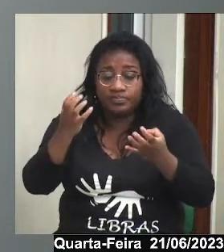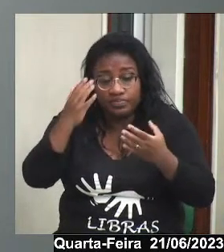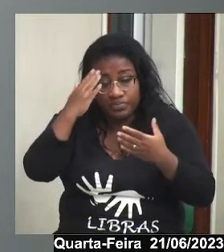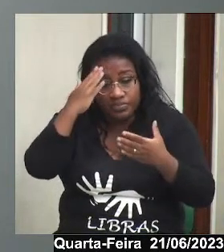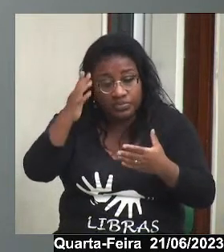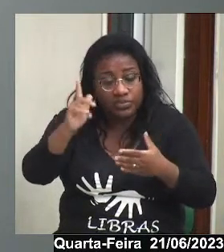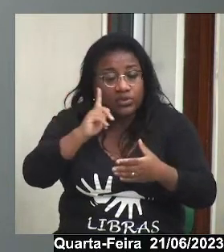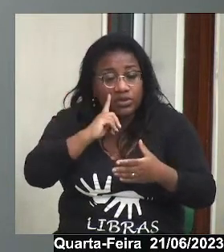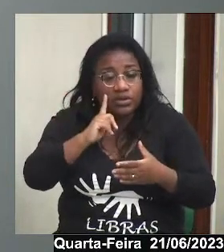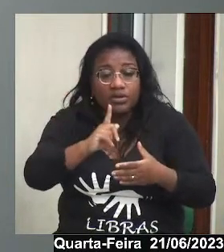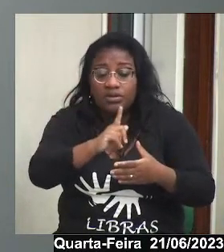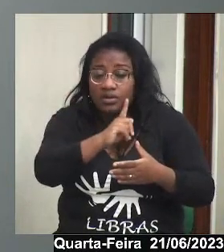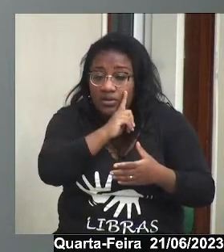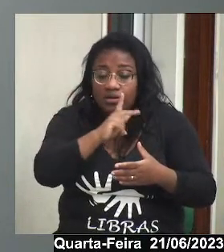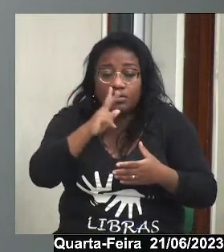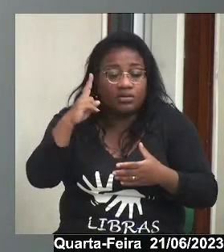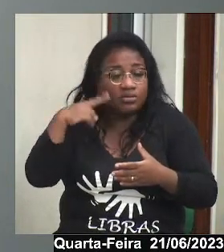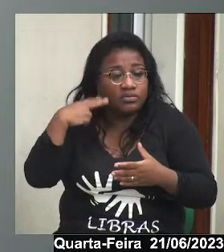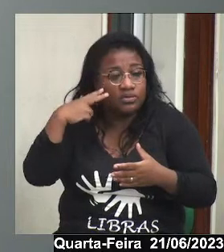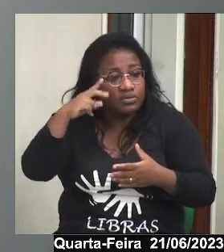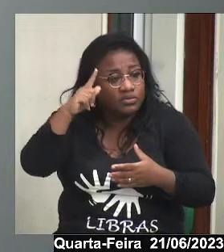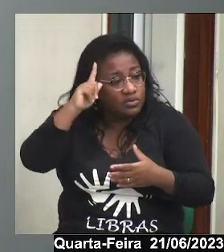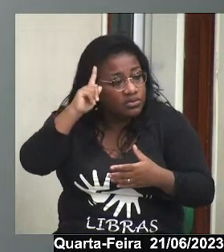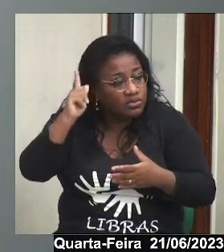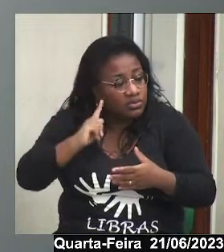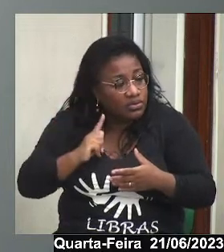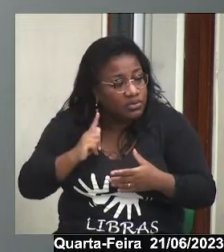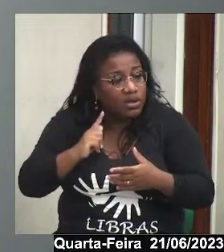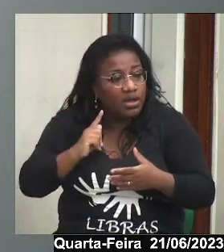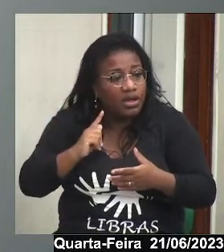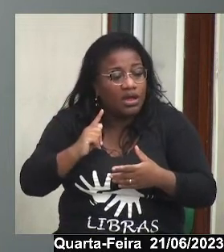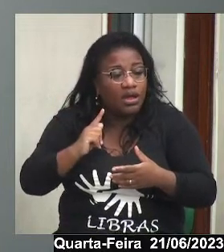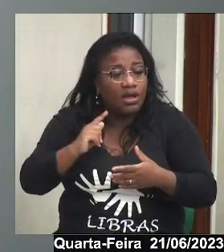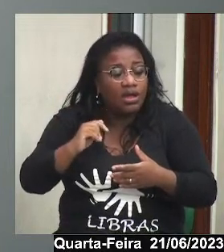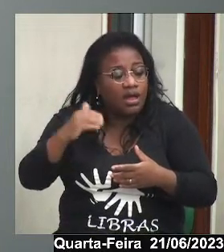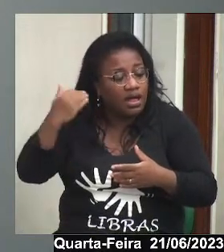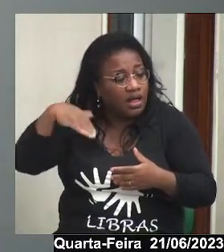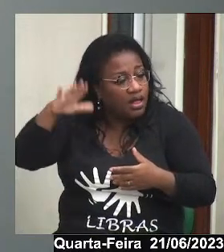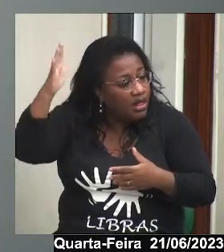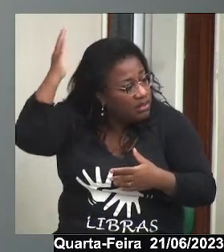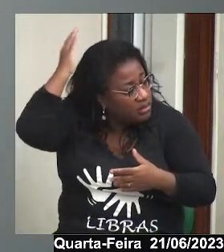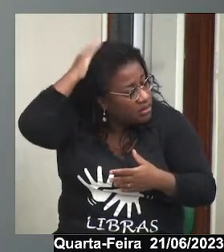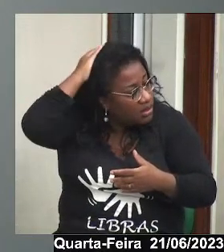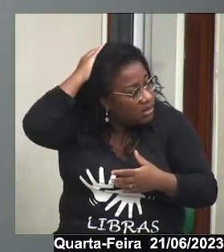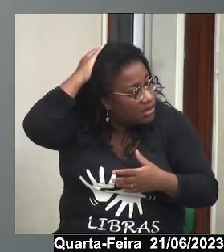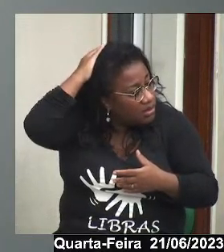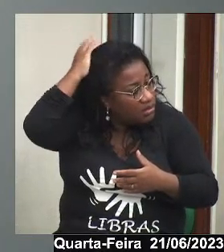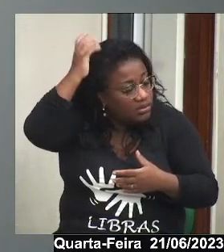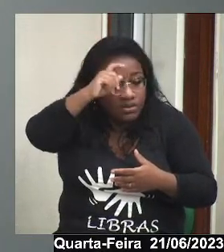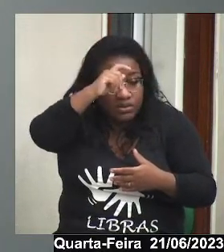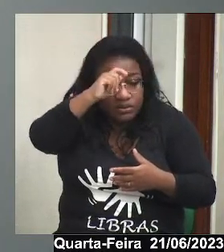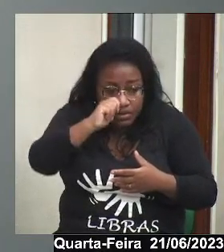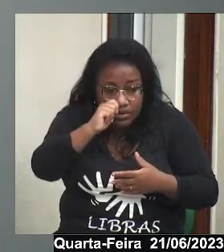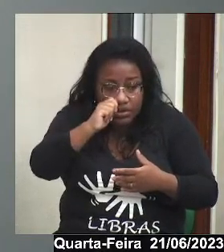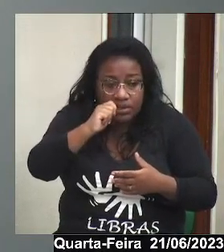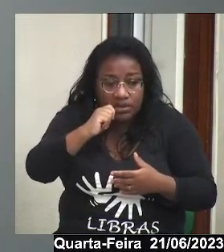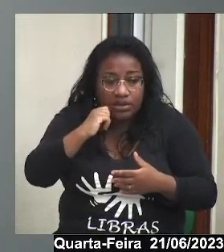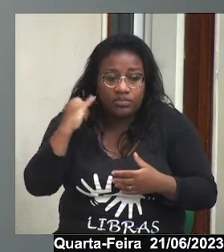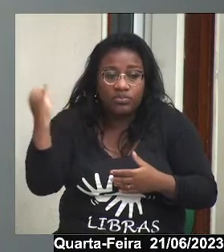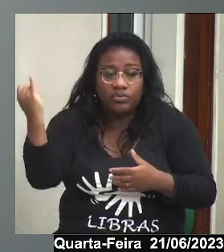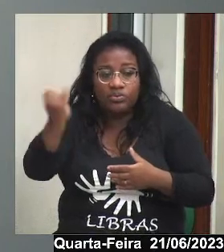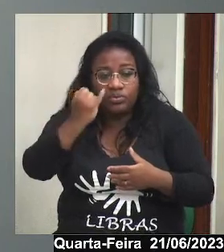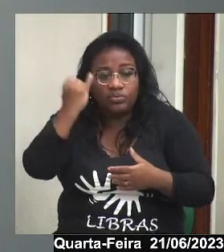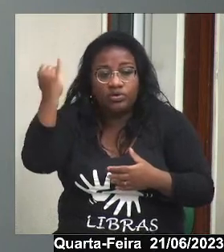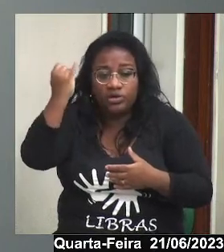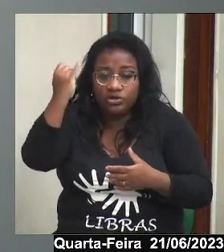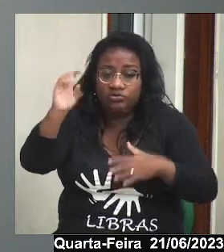citar, agradeço o vereador Gideon, a vereadora Aline, o vereador Adalto, o vereador Dedé, que sentiram que é muito importante que a